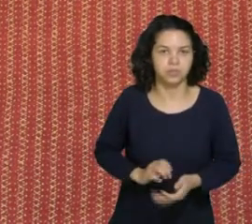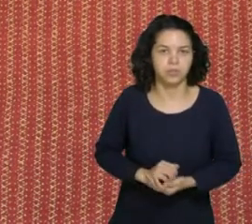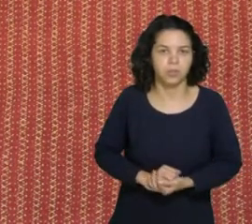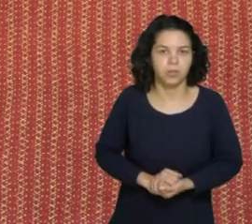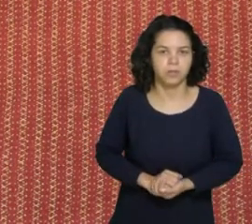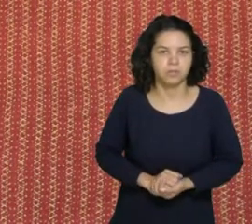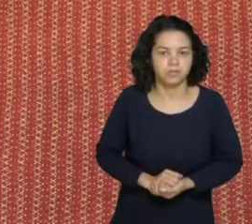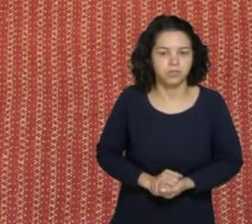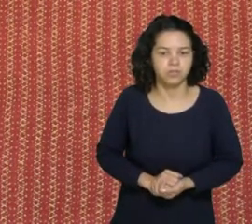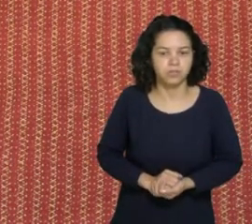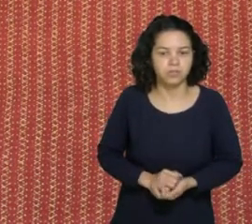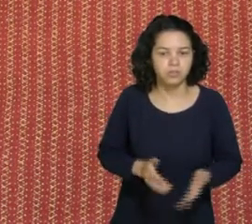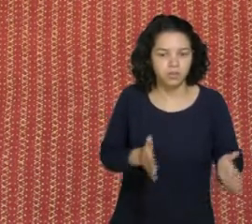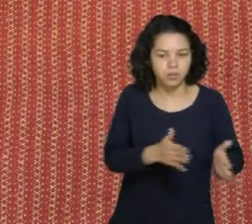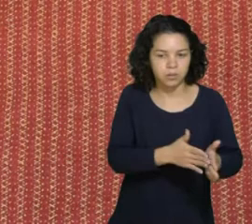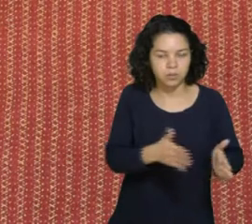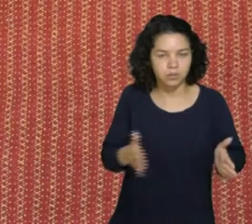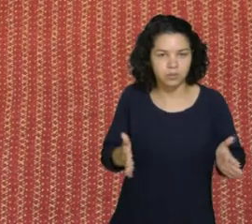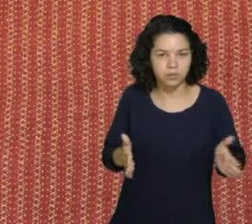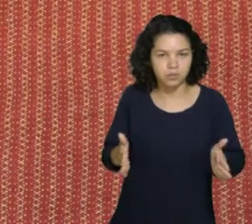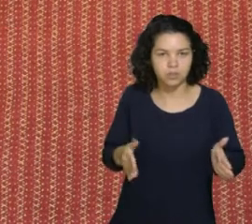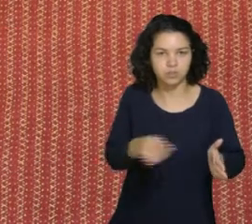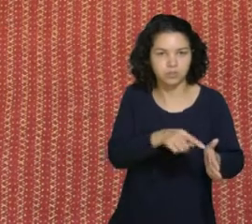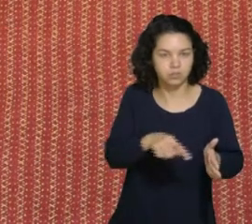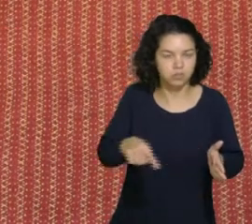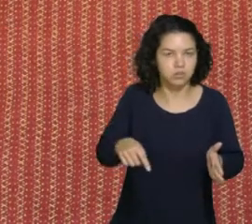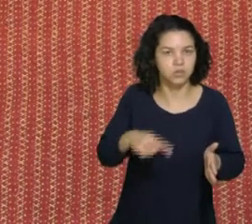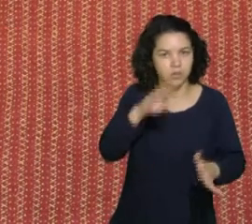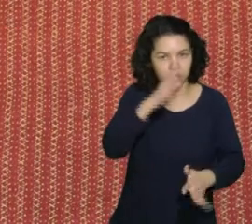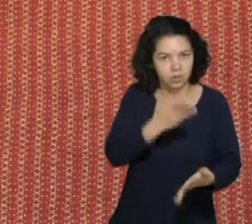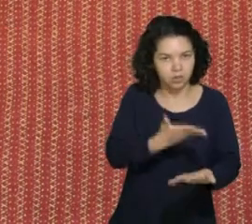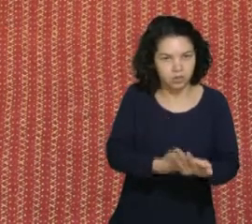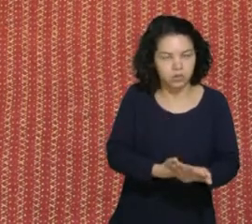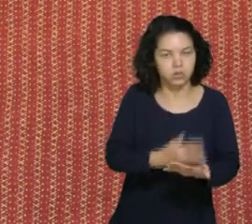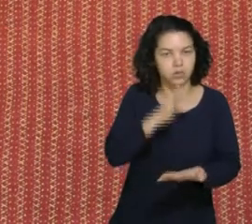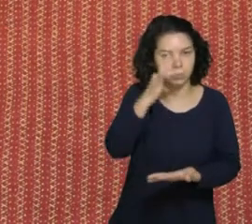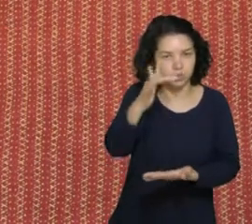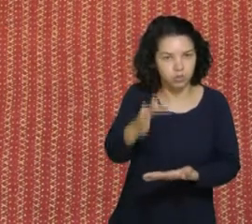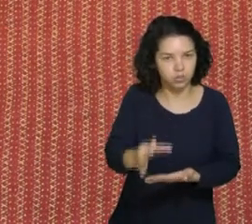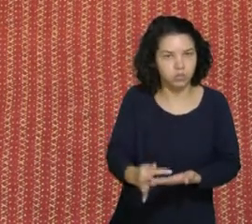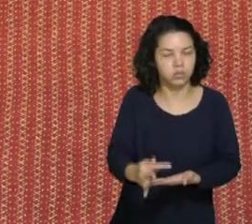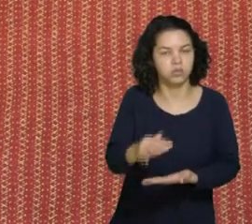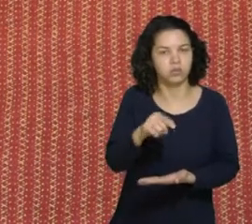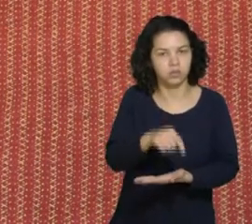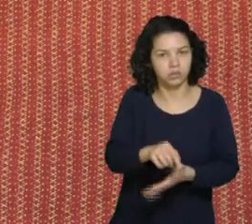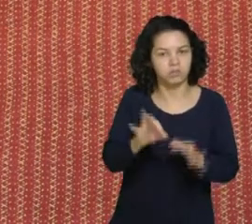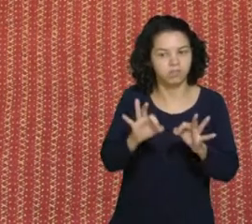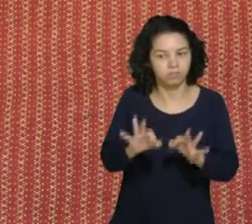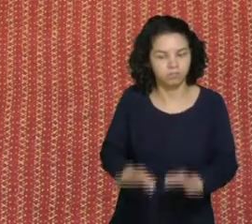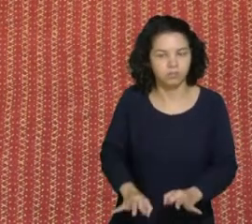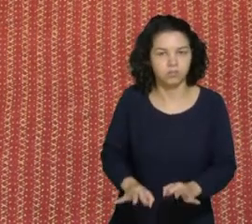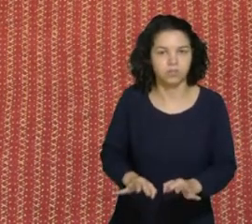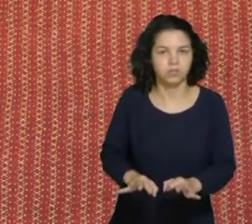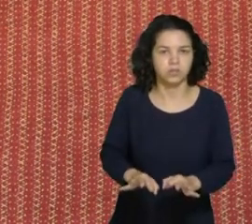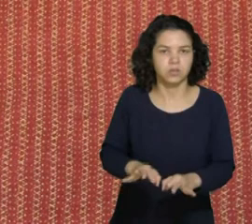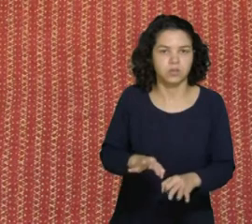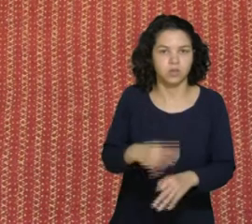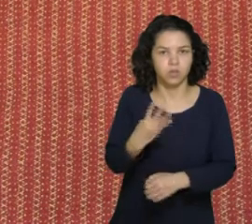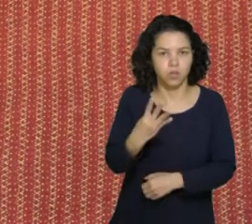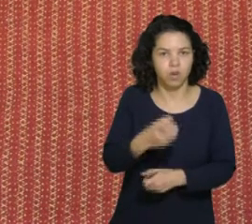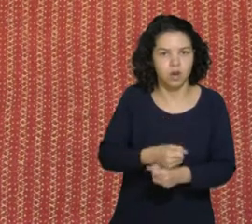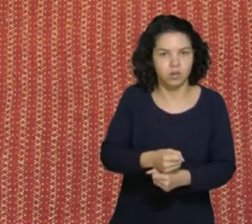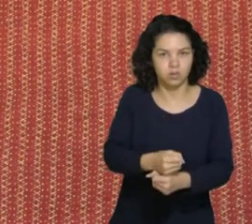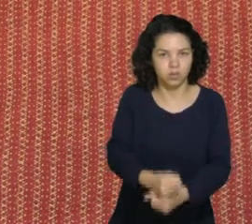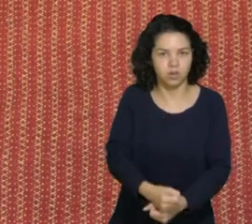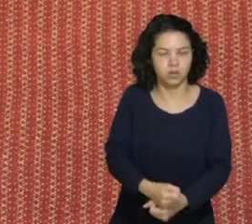pequena passagem Mas eu acredito muito que lá no futuro lá o senhor vai estar aqui garantindo que os seus quatro